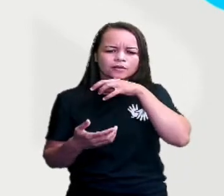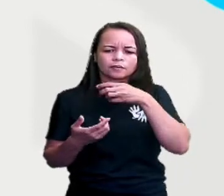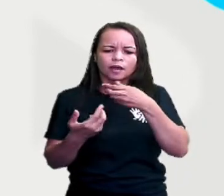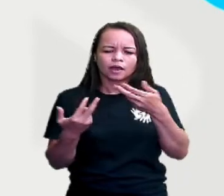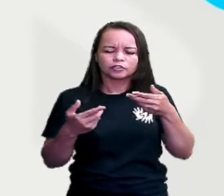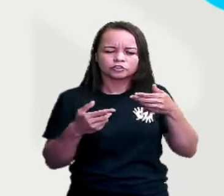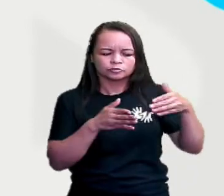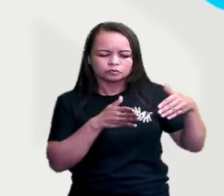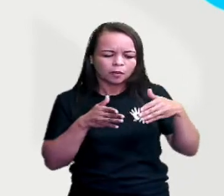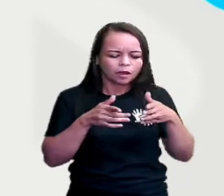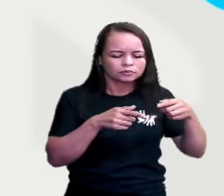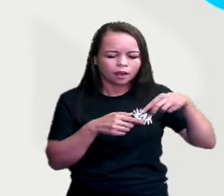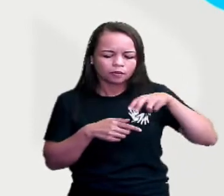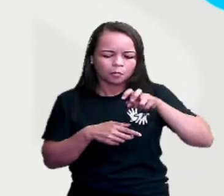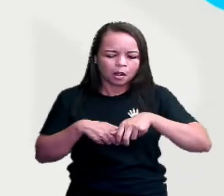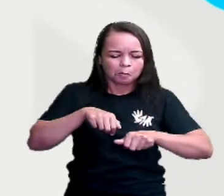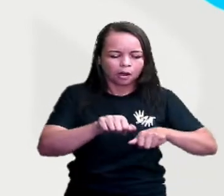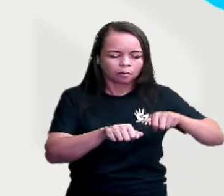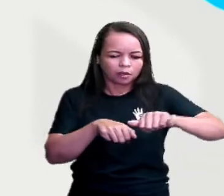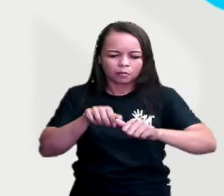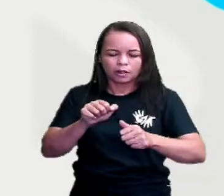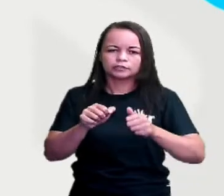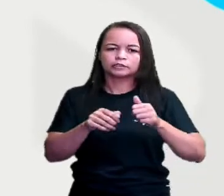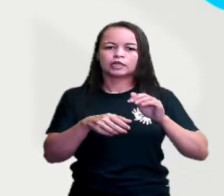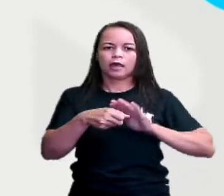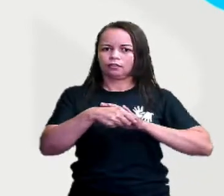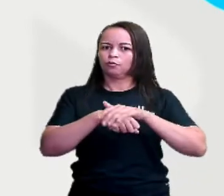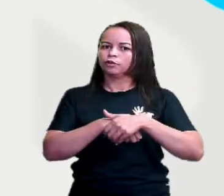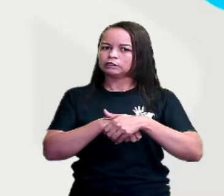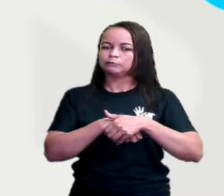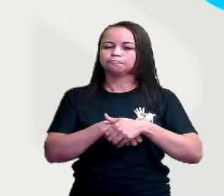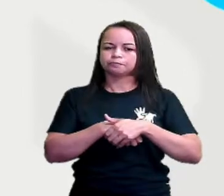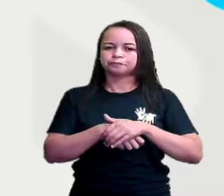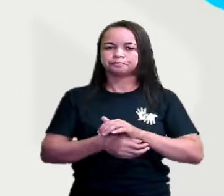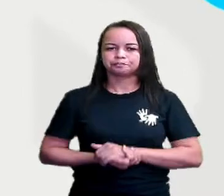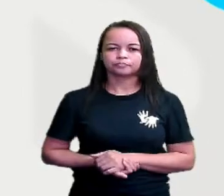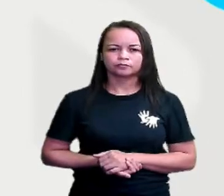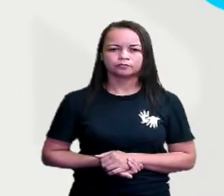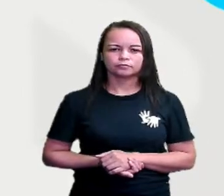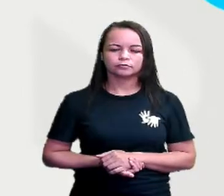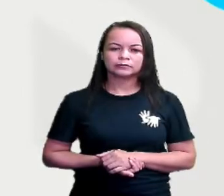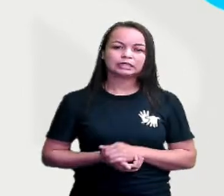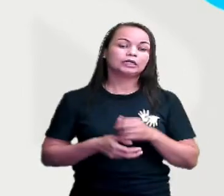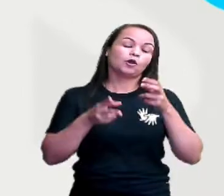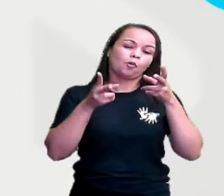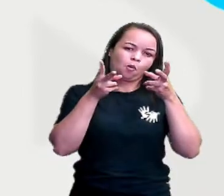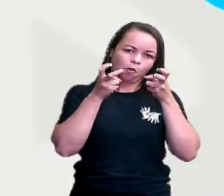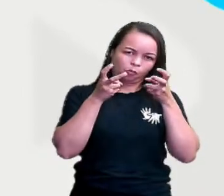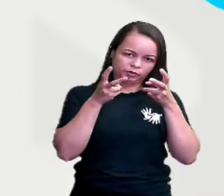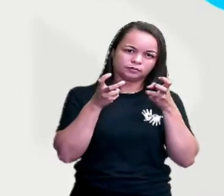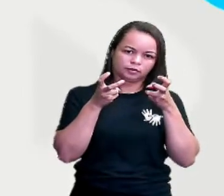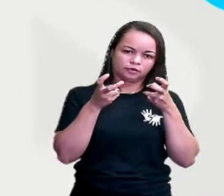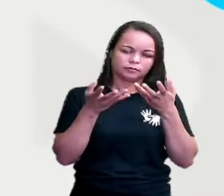passaram pelo acampamento naquela noite. Então, a gente